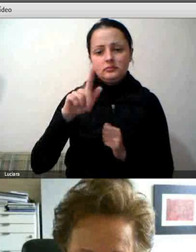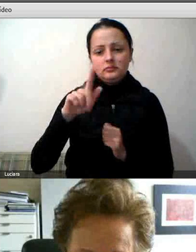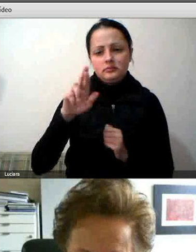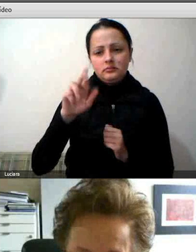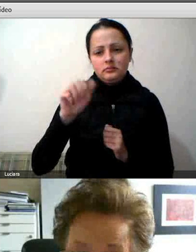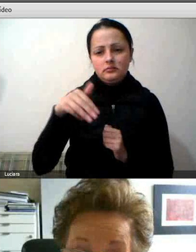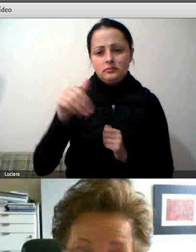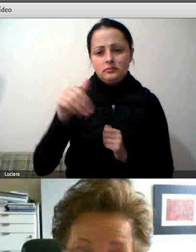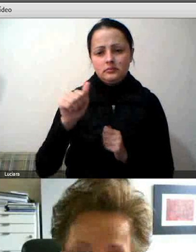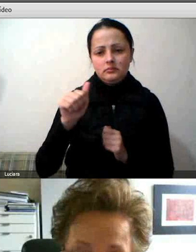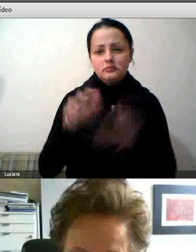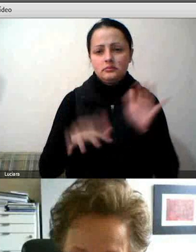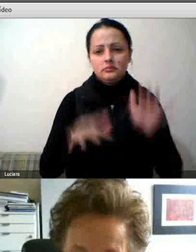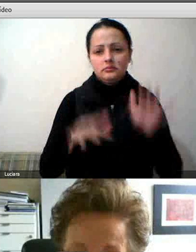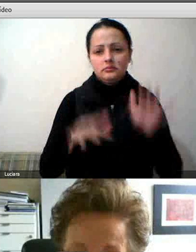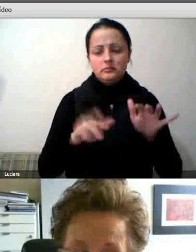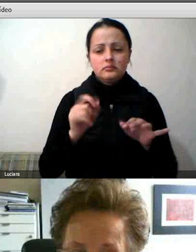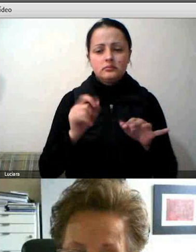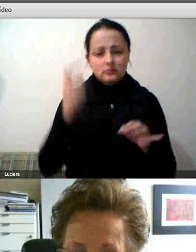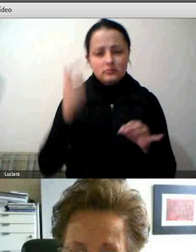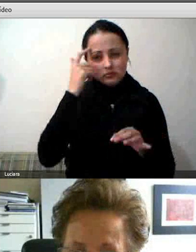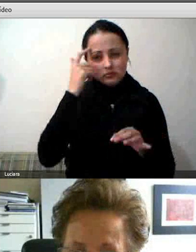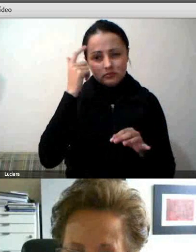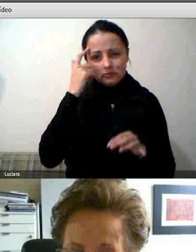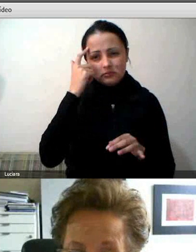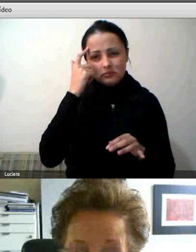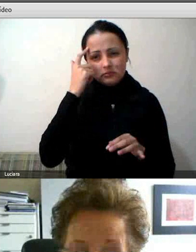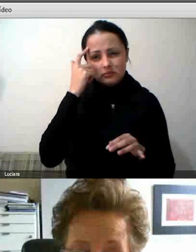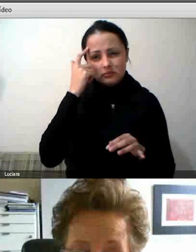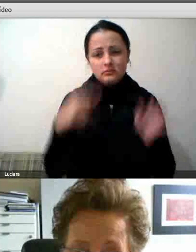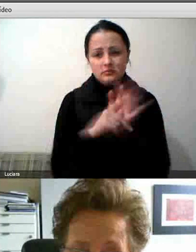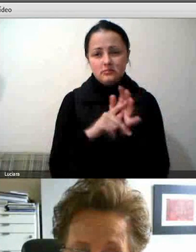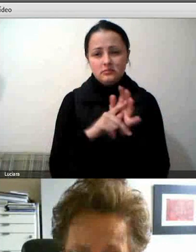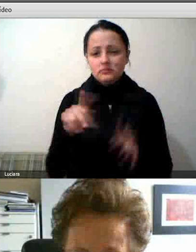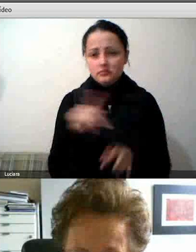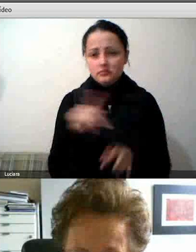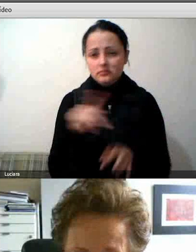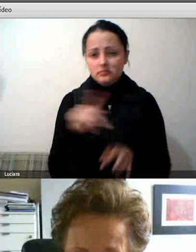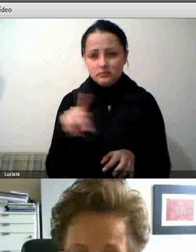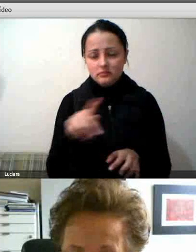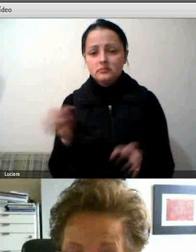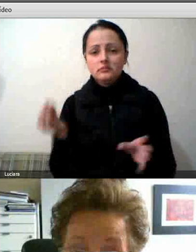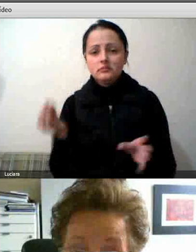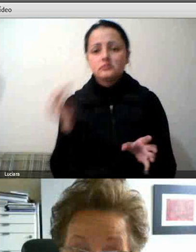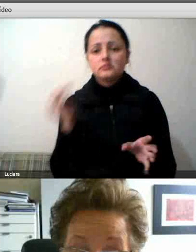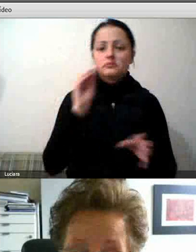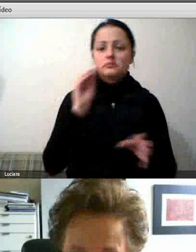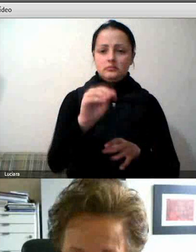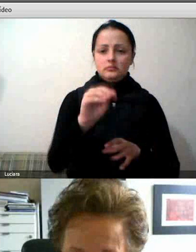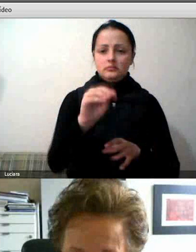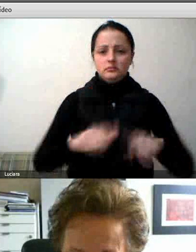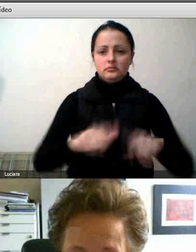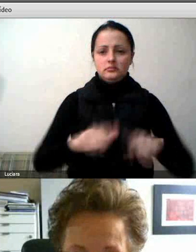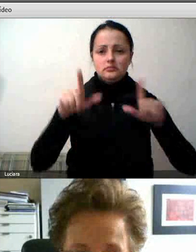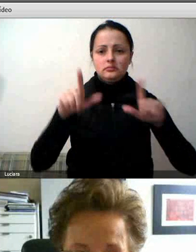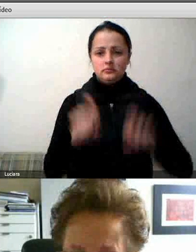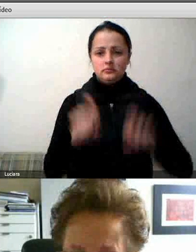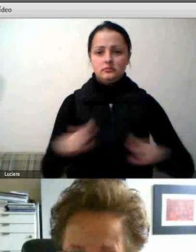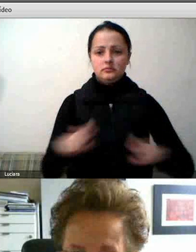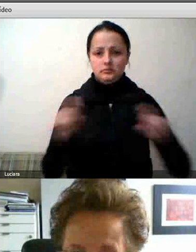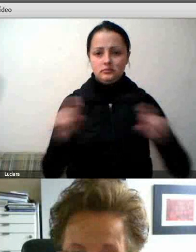faz uma simulação, essa simulação é um objeto de aprendizagem, é um programa que